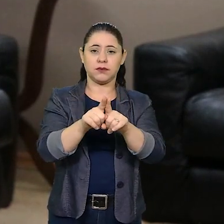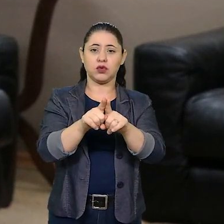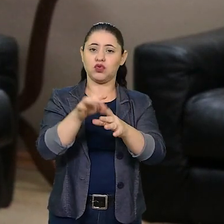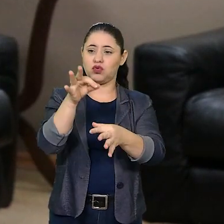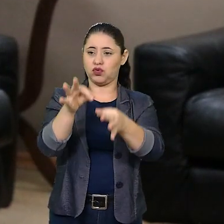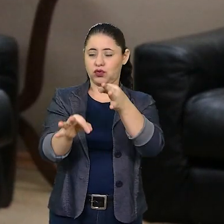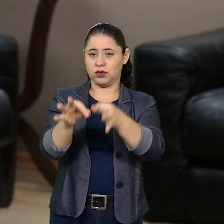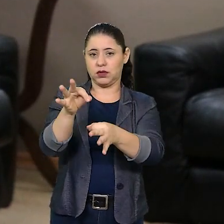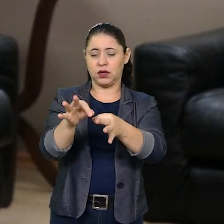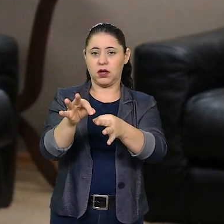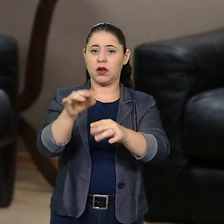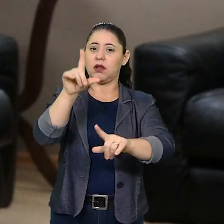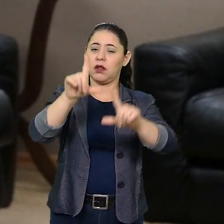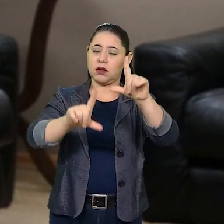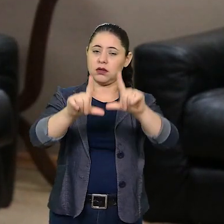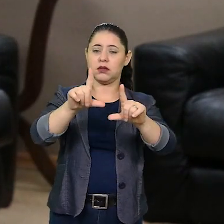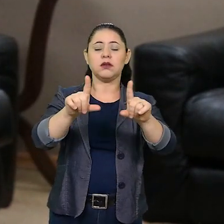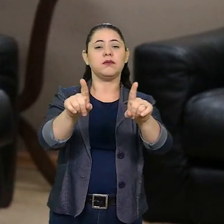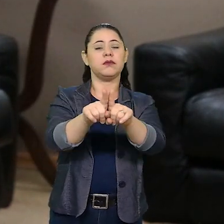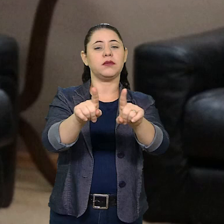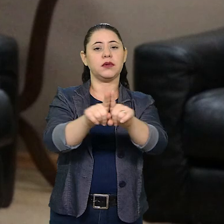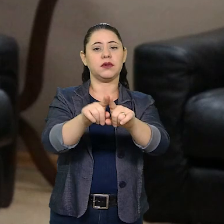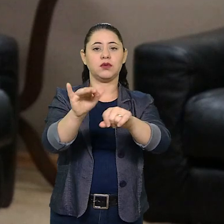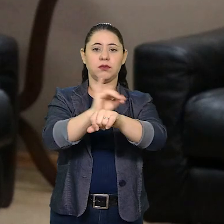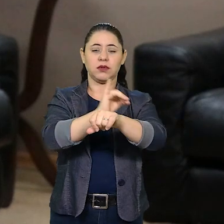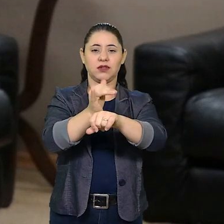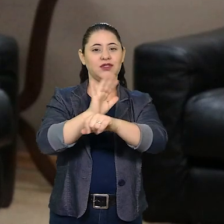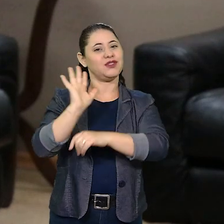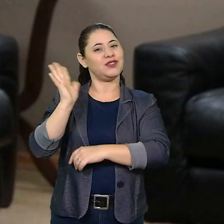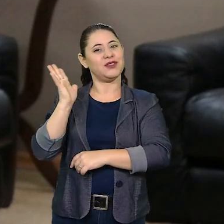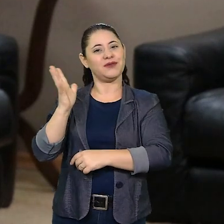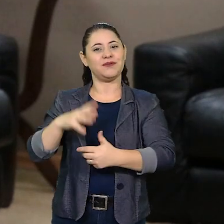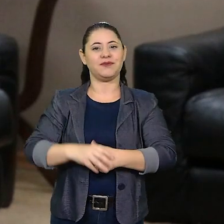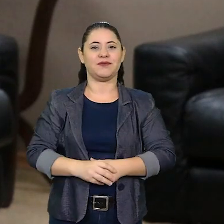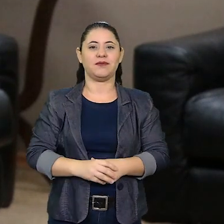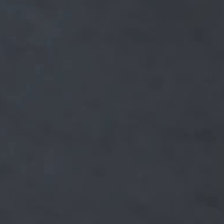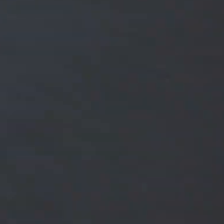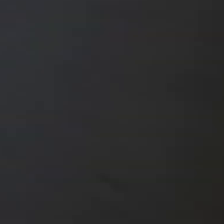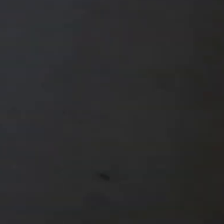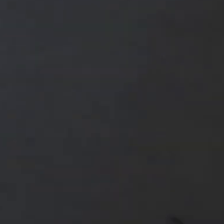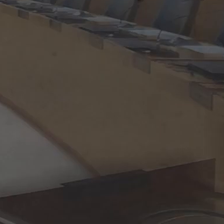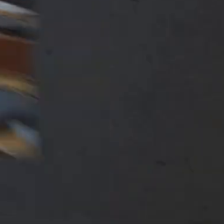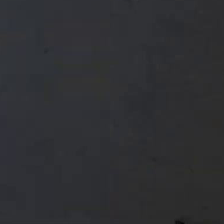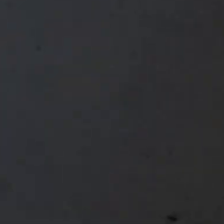nos canais do Judiciário e do Legislativo no YouTube. Até a próxima!